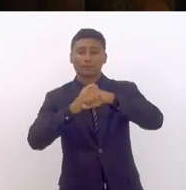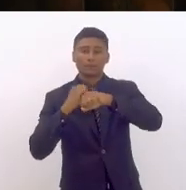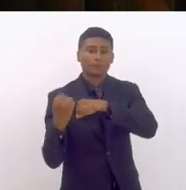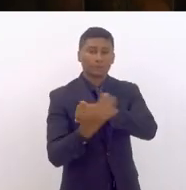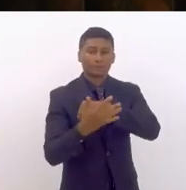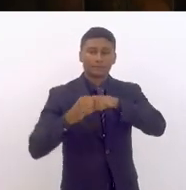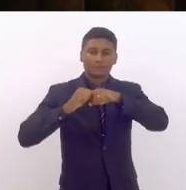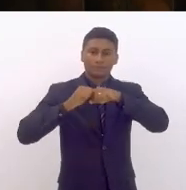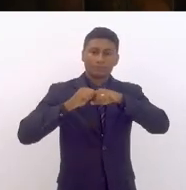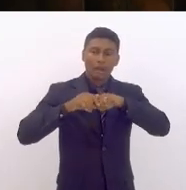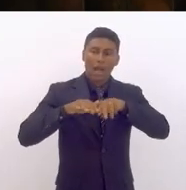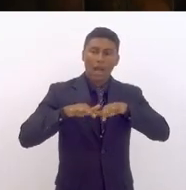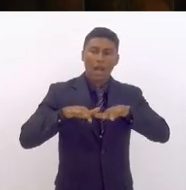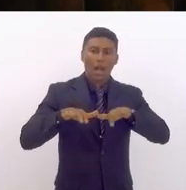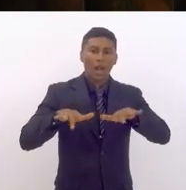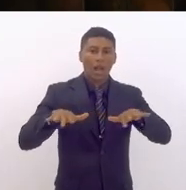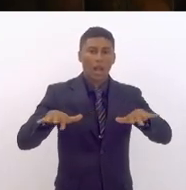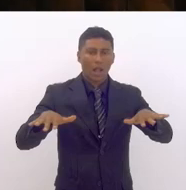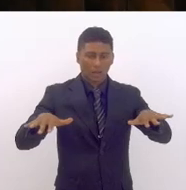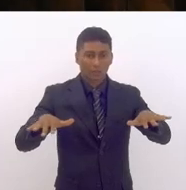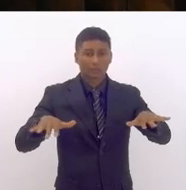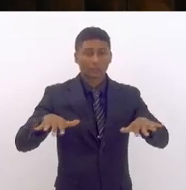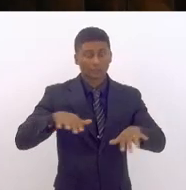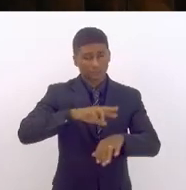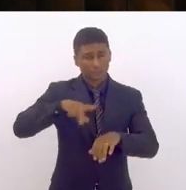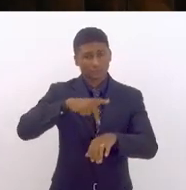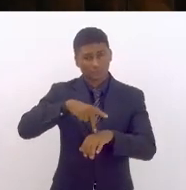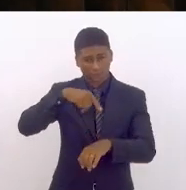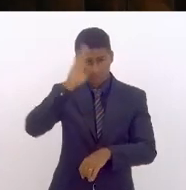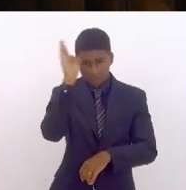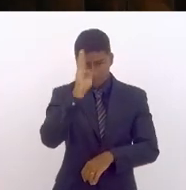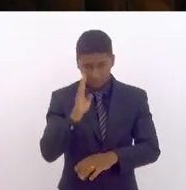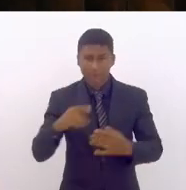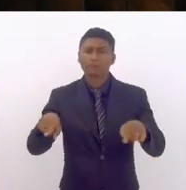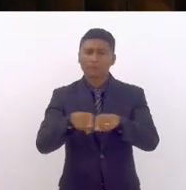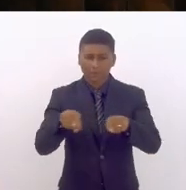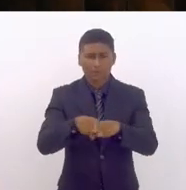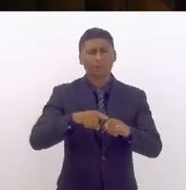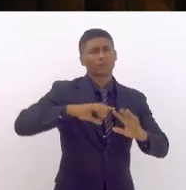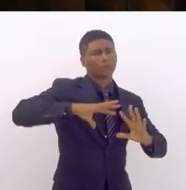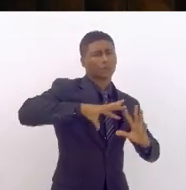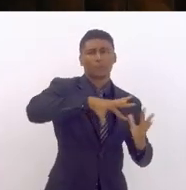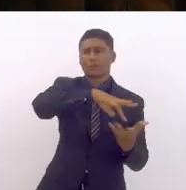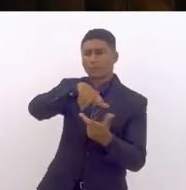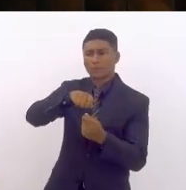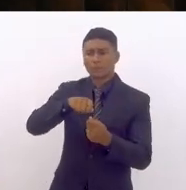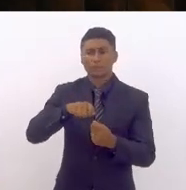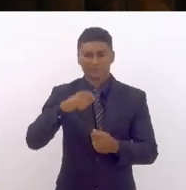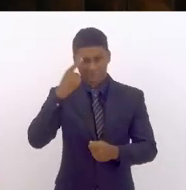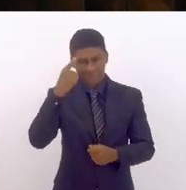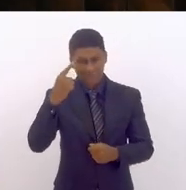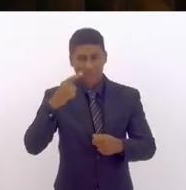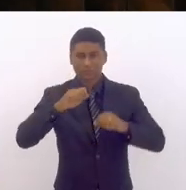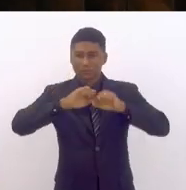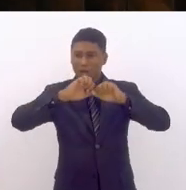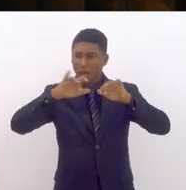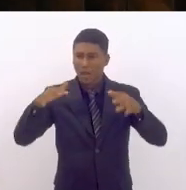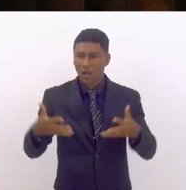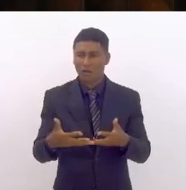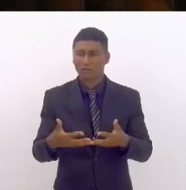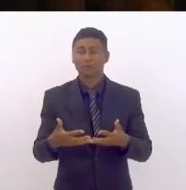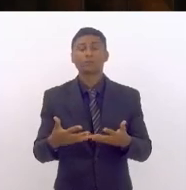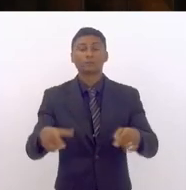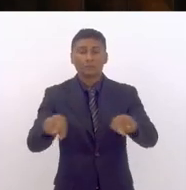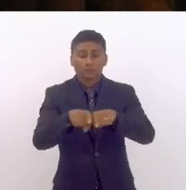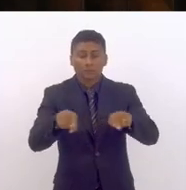a pandemia que assolou não só o nosso país, mas assolou mundialmente falando. E o